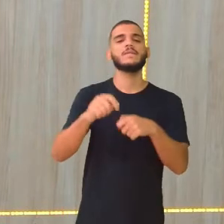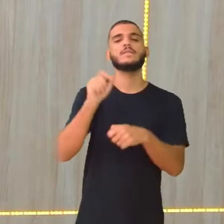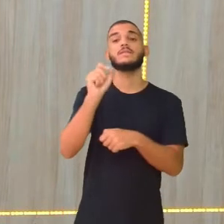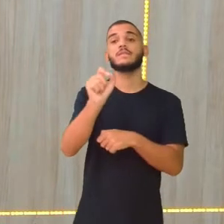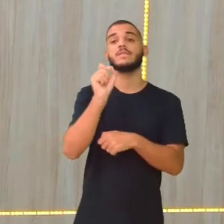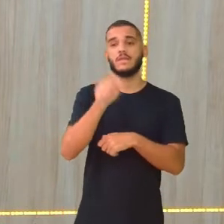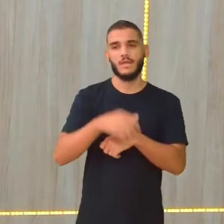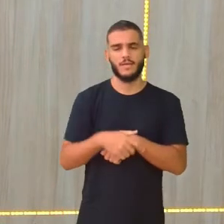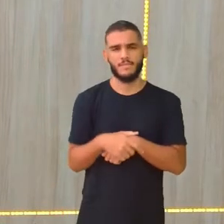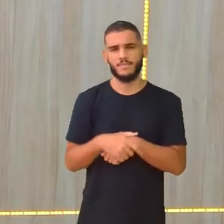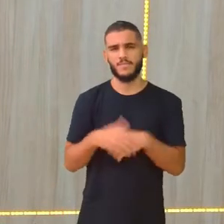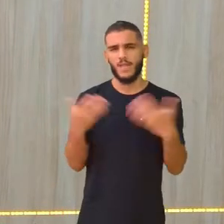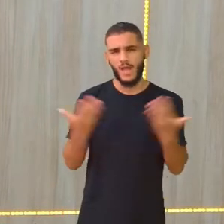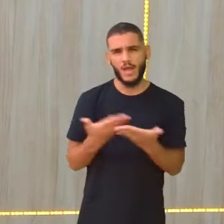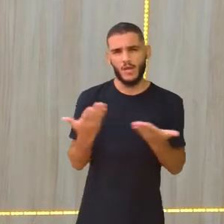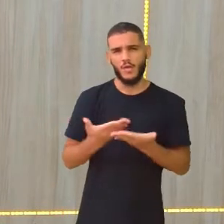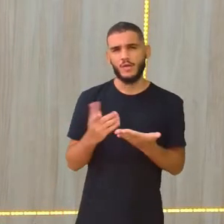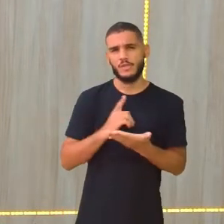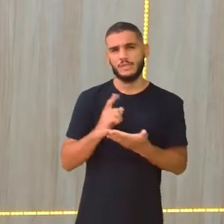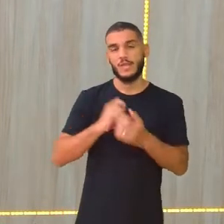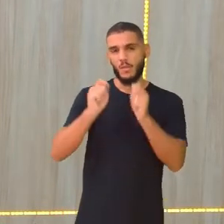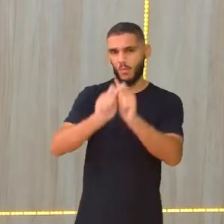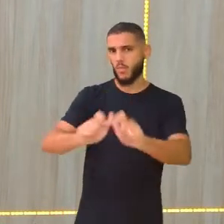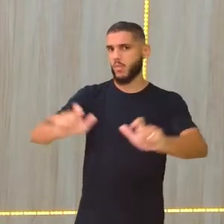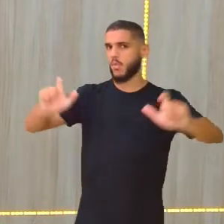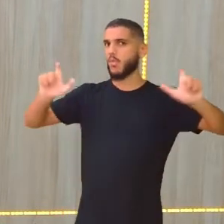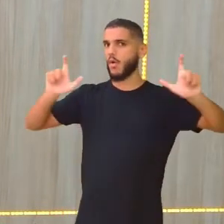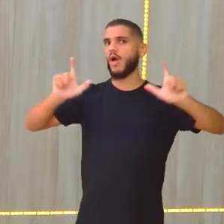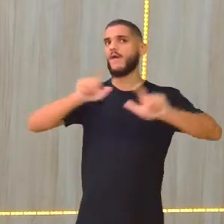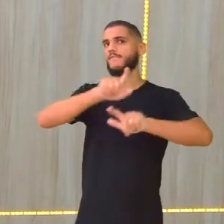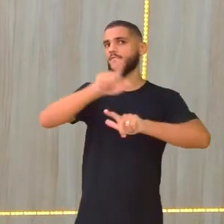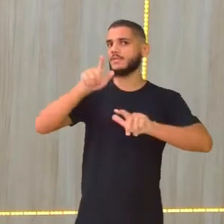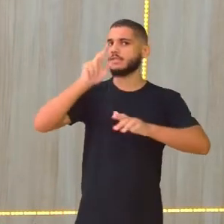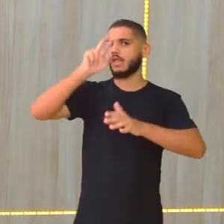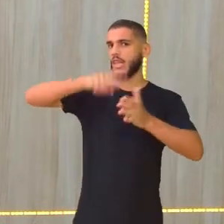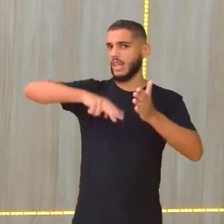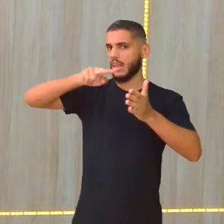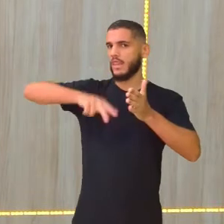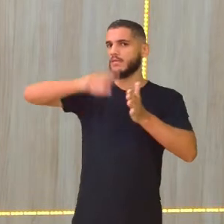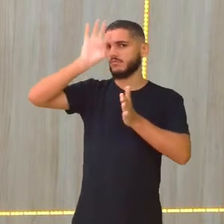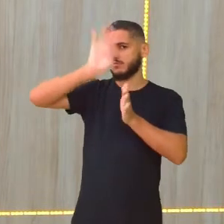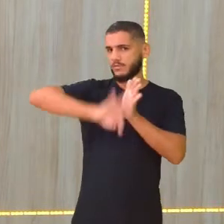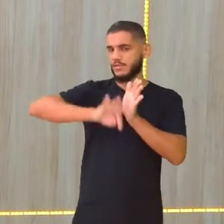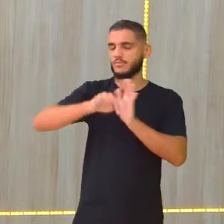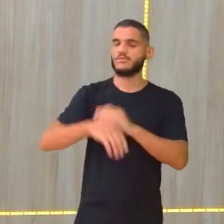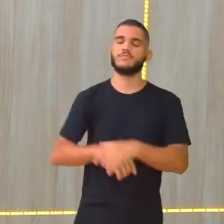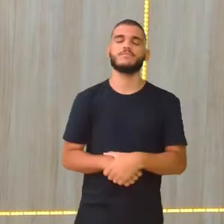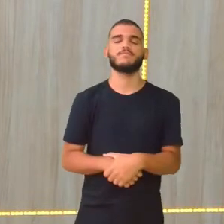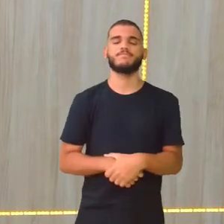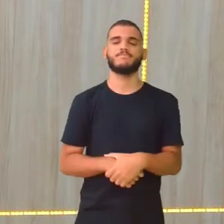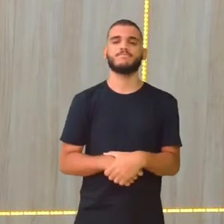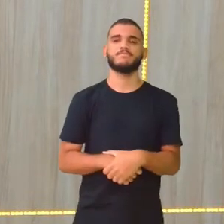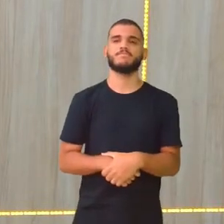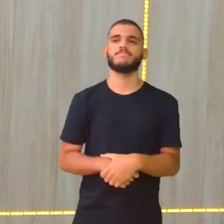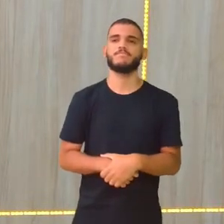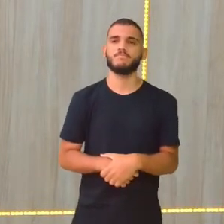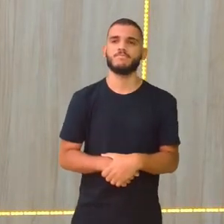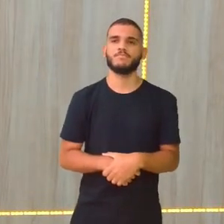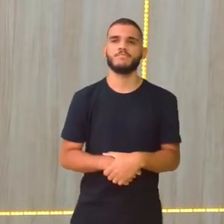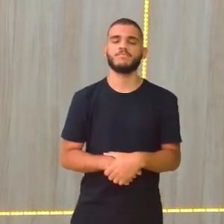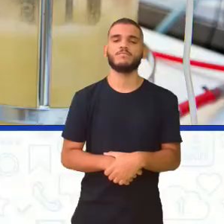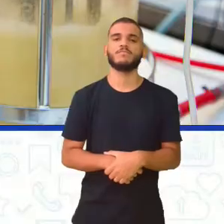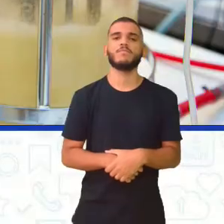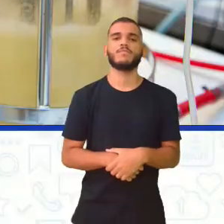ver agora se a gente consegue colocar essa tela bem grande para vocês lerem esse textinho comigo. Vamos lá? Então,